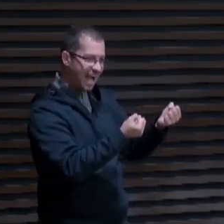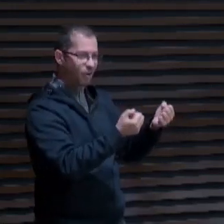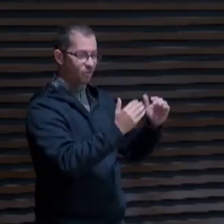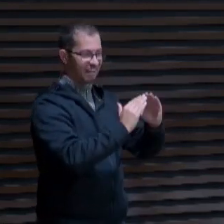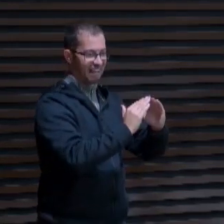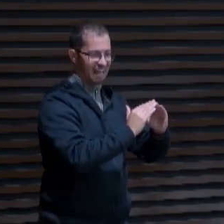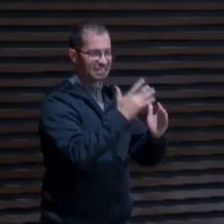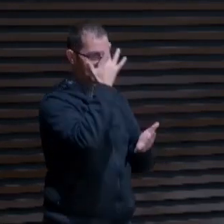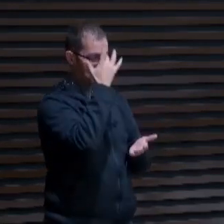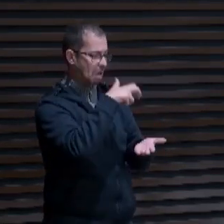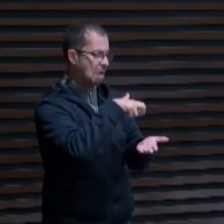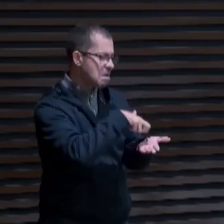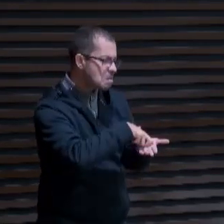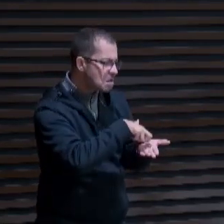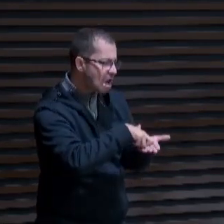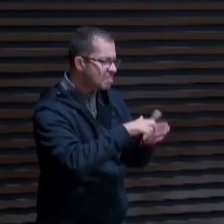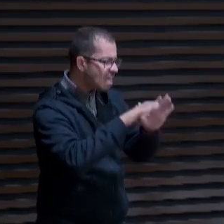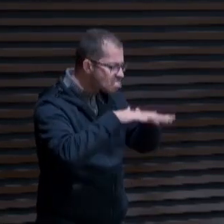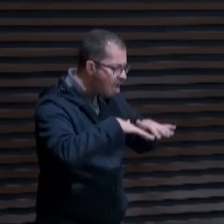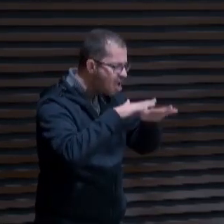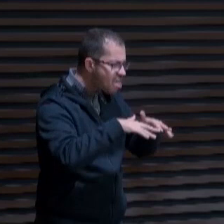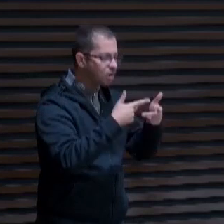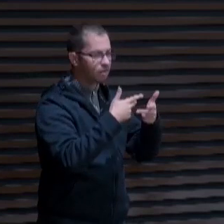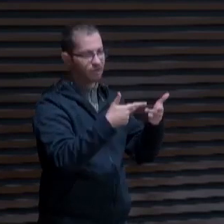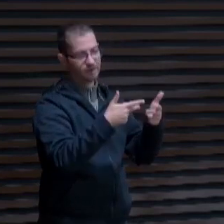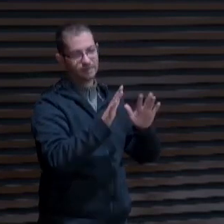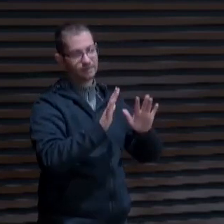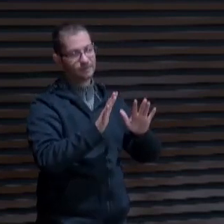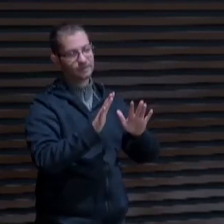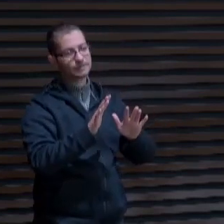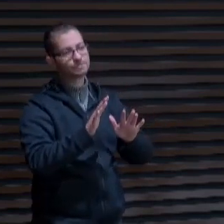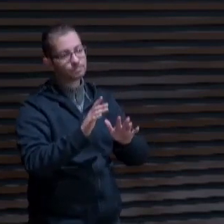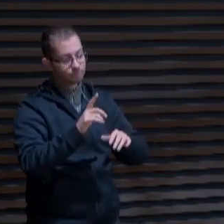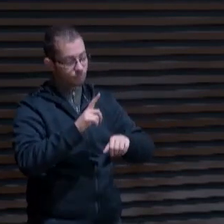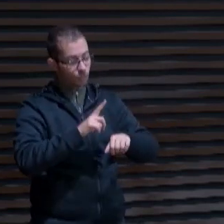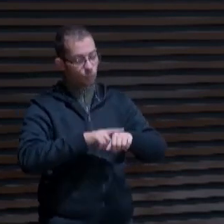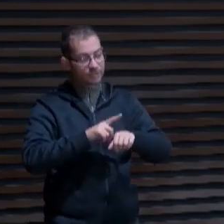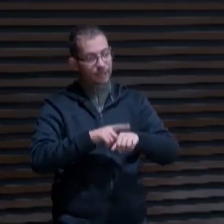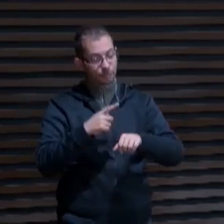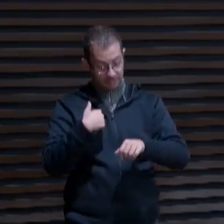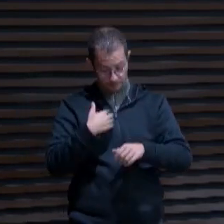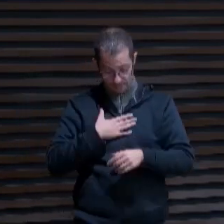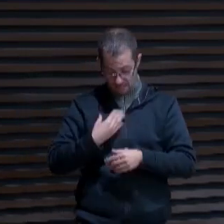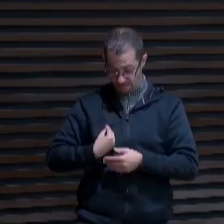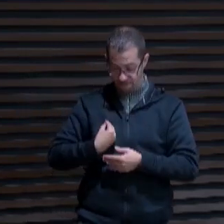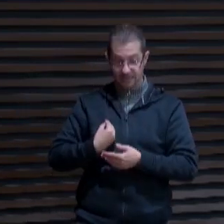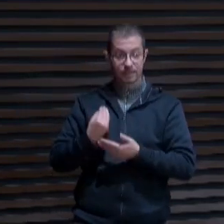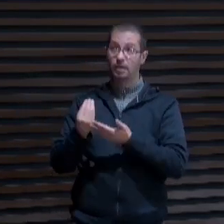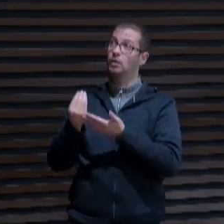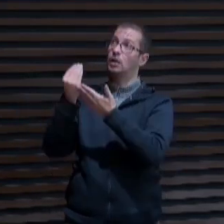se dedica, que eu posso me dedicar a outras coisas que não seja da vontade do Senhor, eu estou